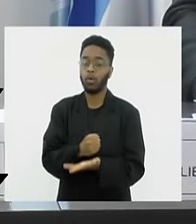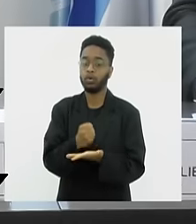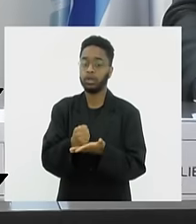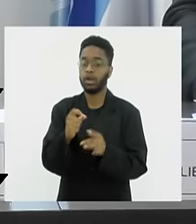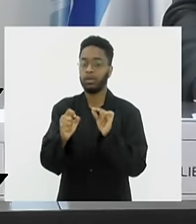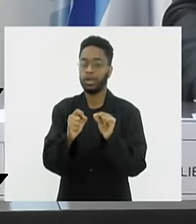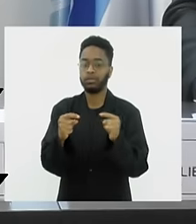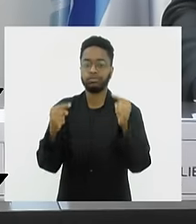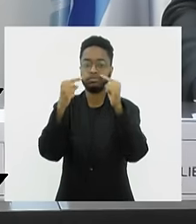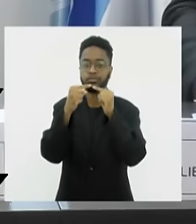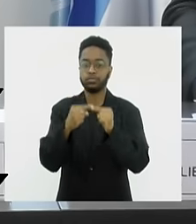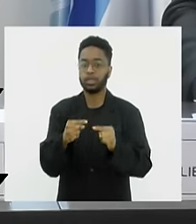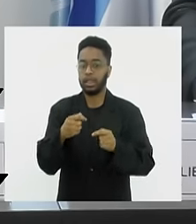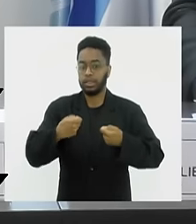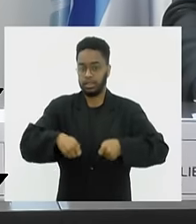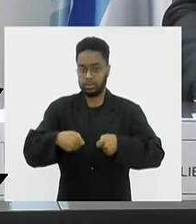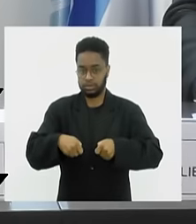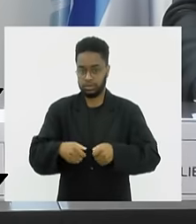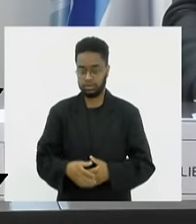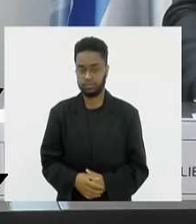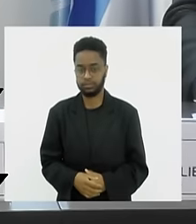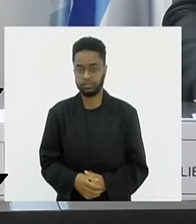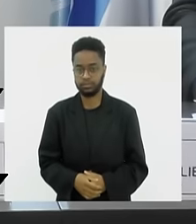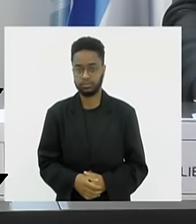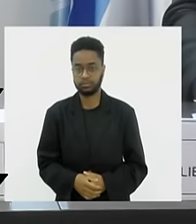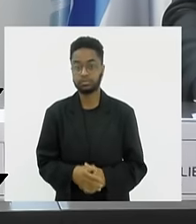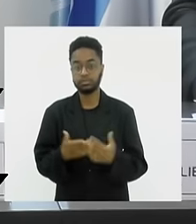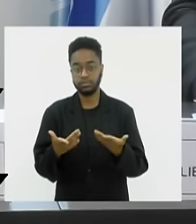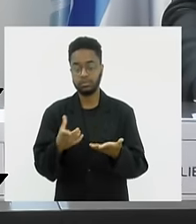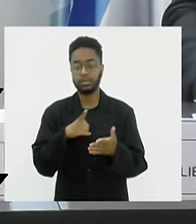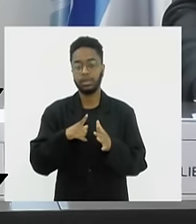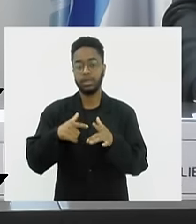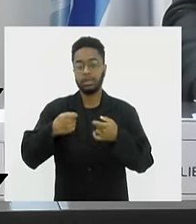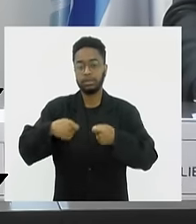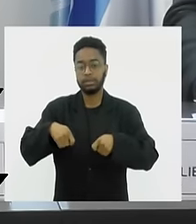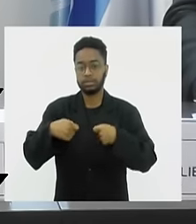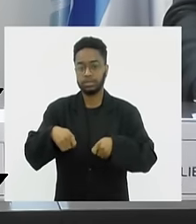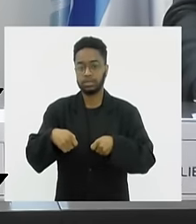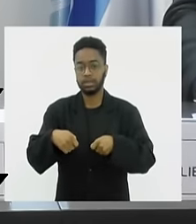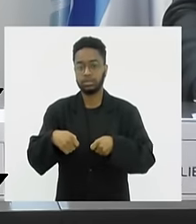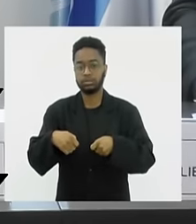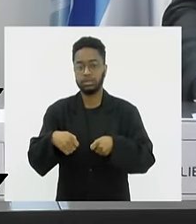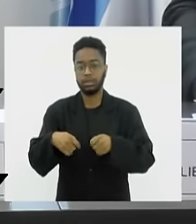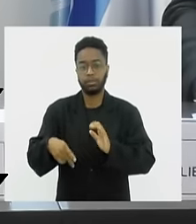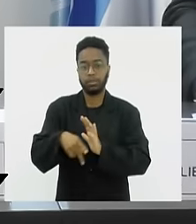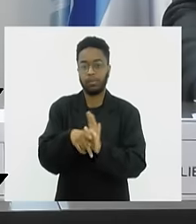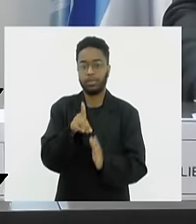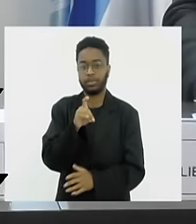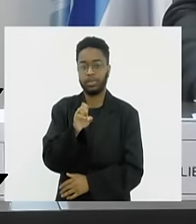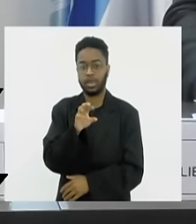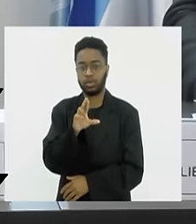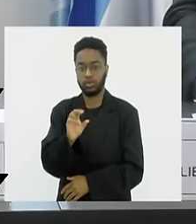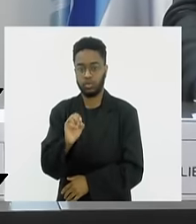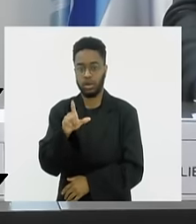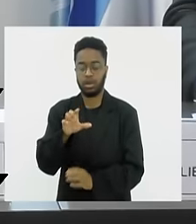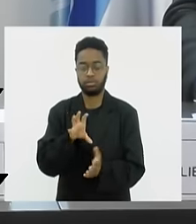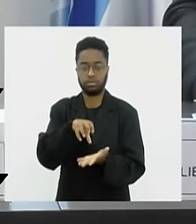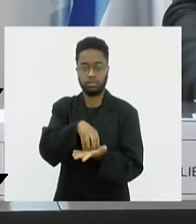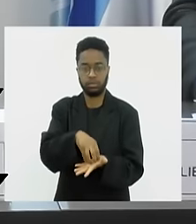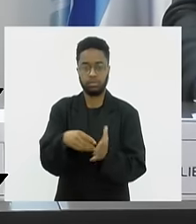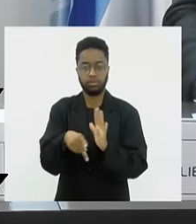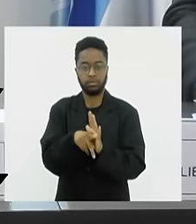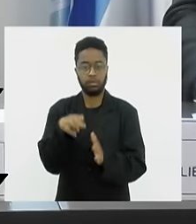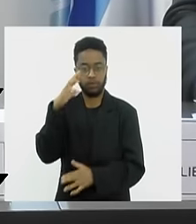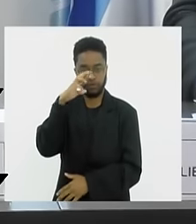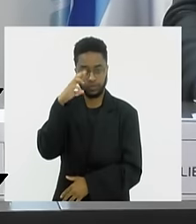demanda. Então, correto. O senhor tem uma demanda para a necessidade do Detro enquanto órgão de fiscalização. Então, o